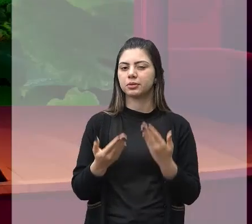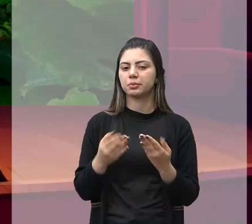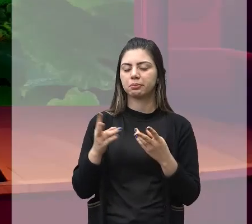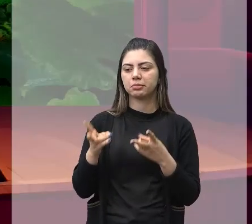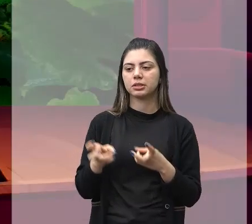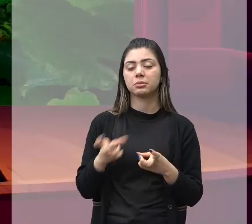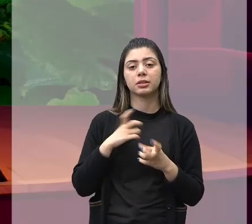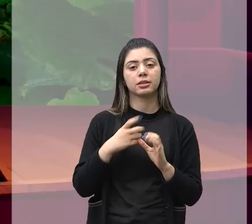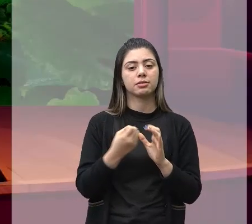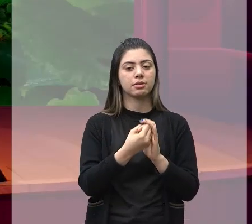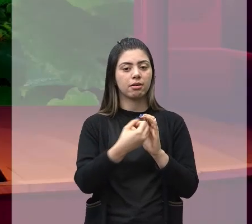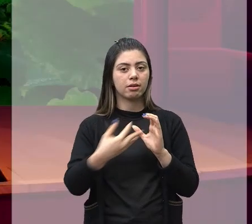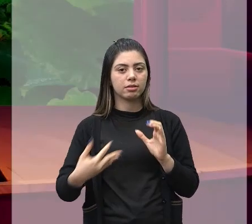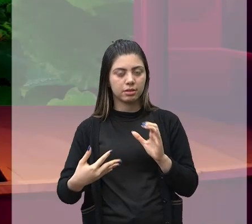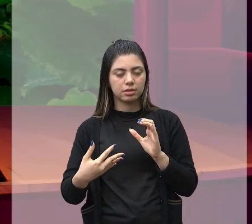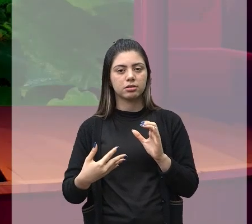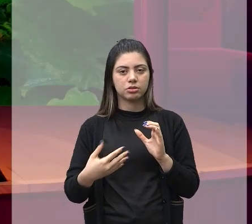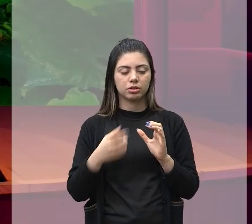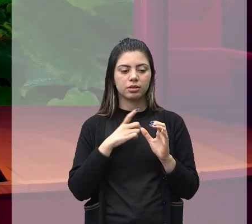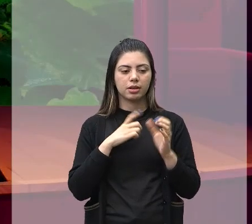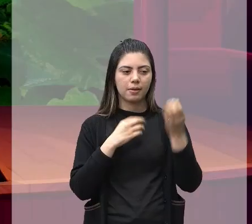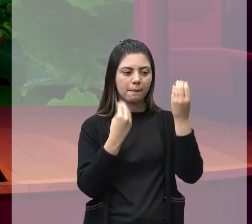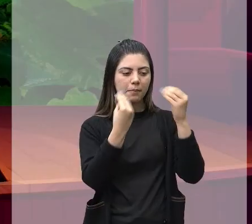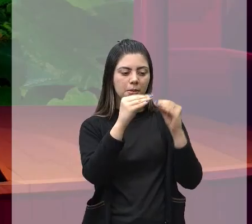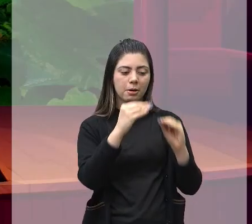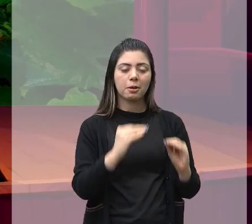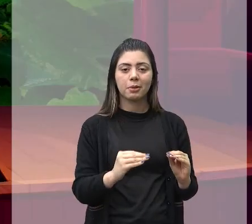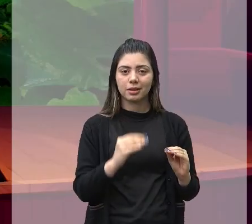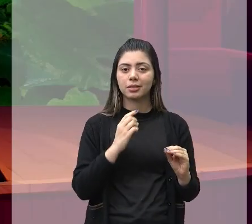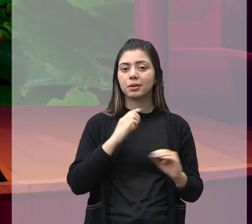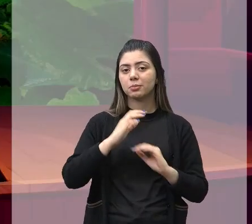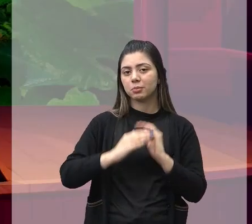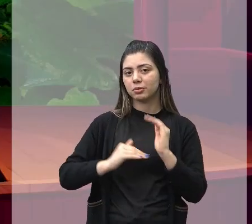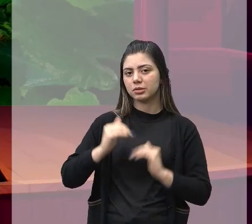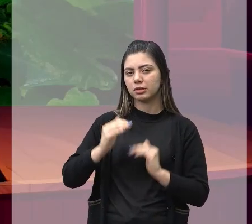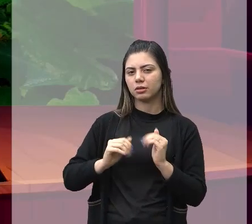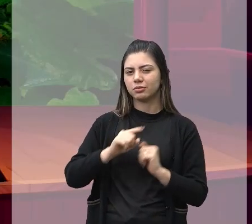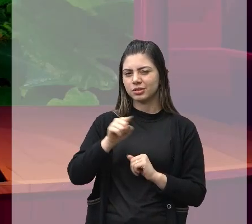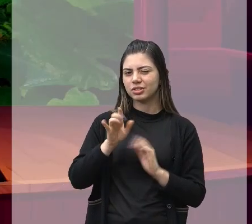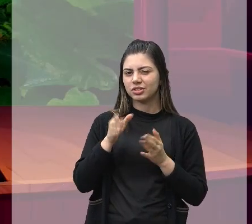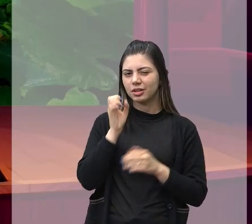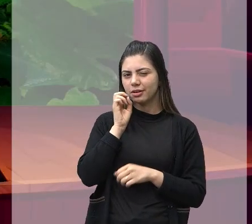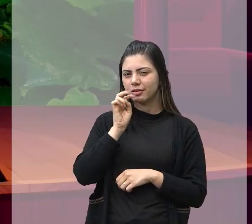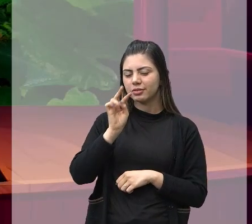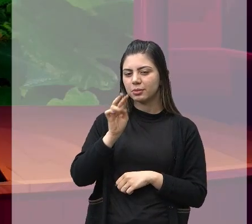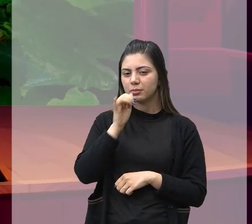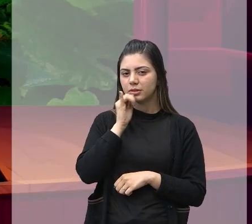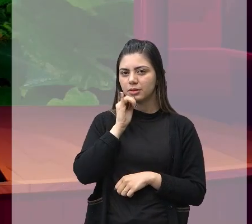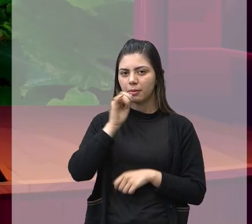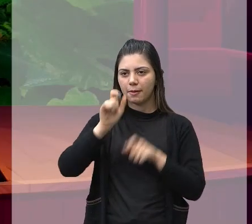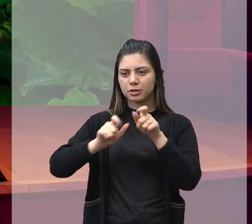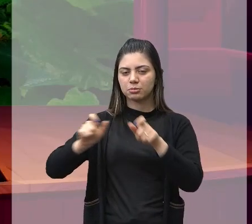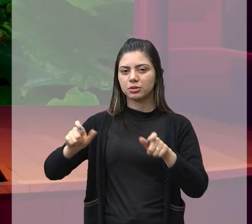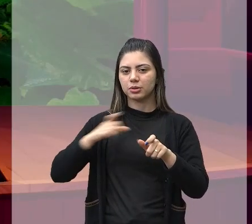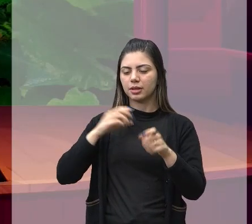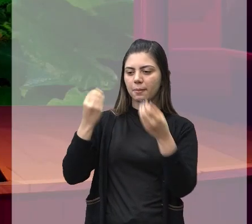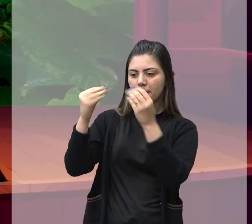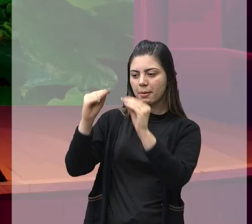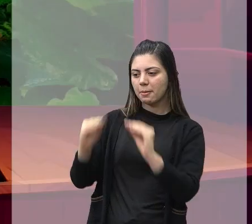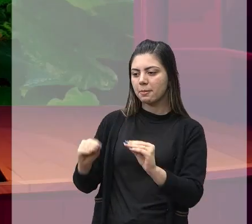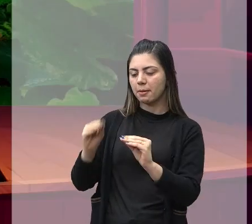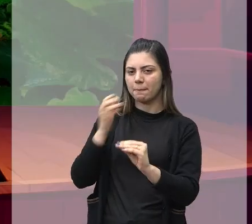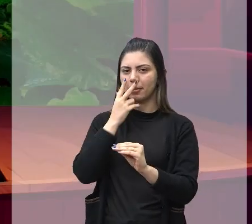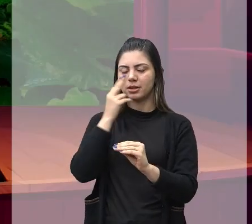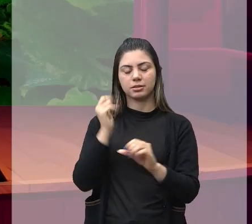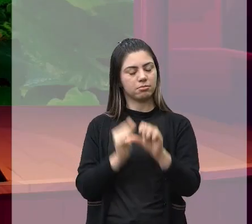de caracterização, ele segue também com o maquiador. Vocês já viram aquelas maquiagens onde a pessoa se transforma? Né? Às vezes as